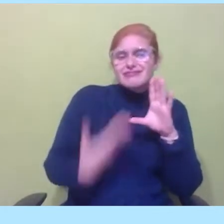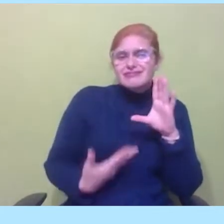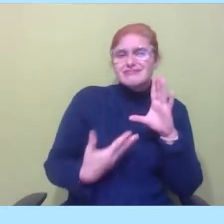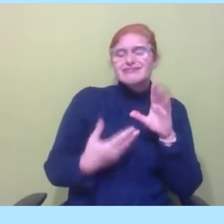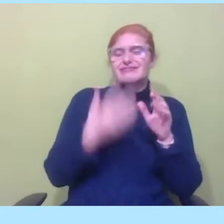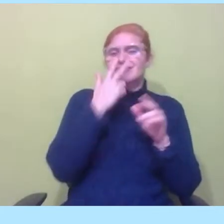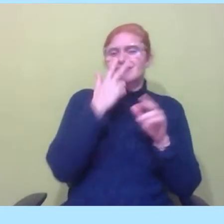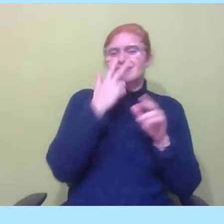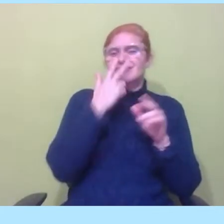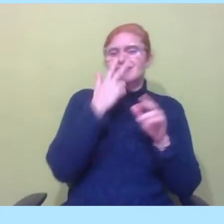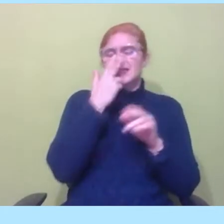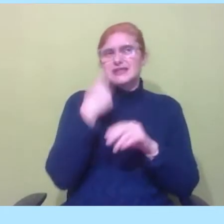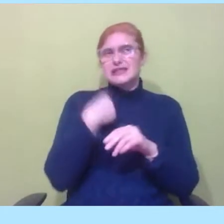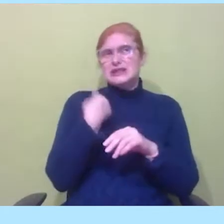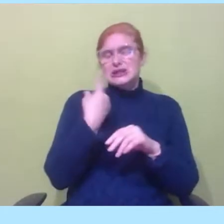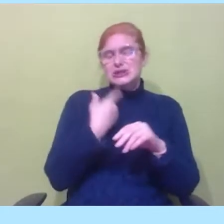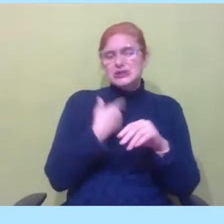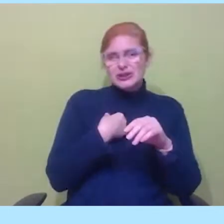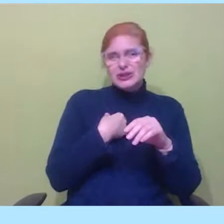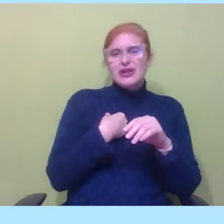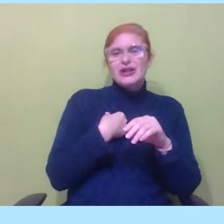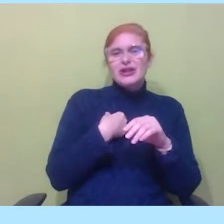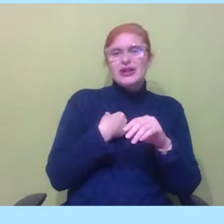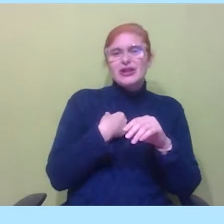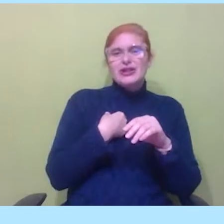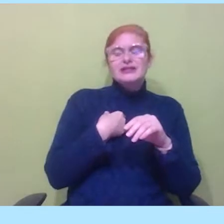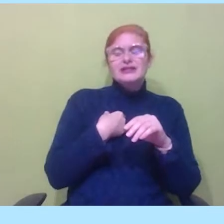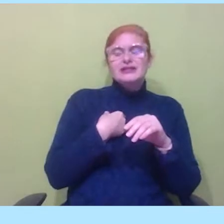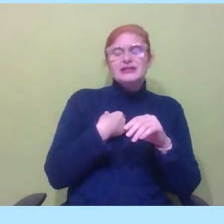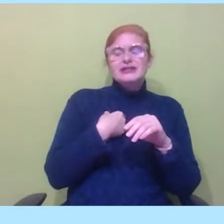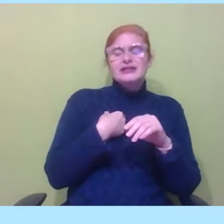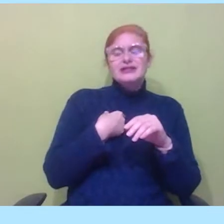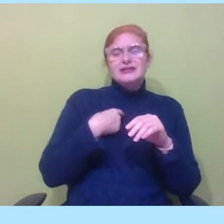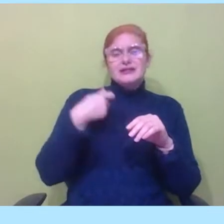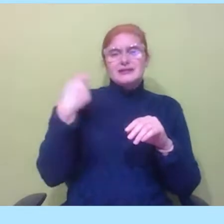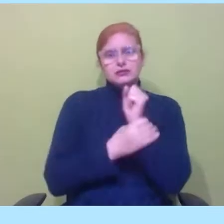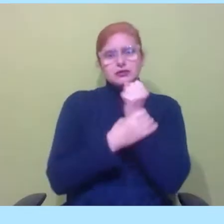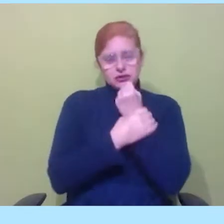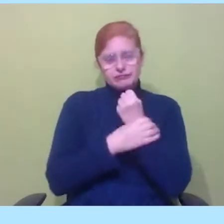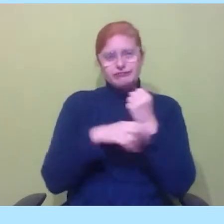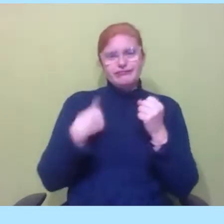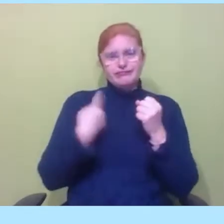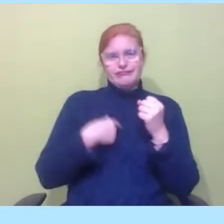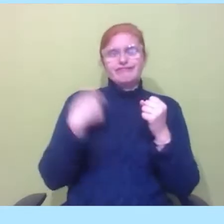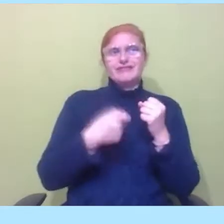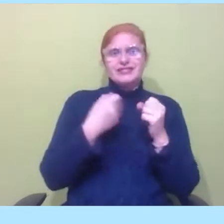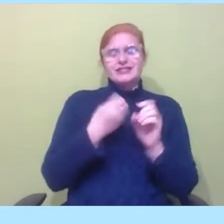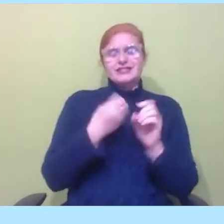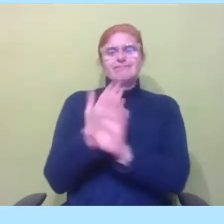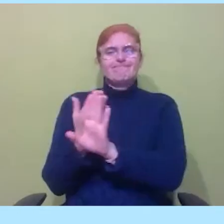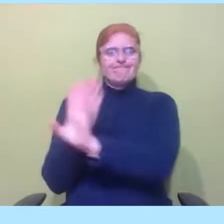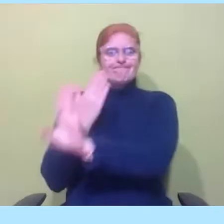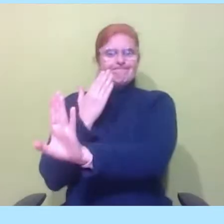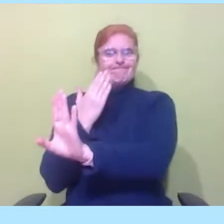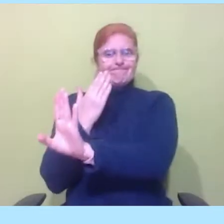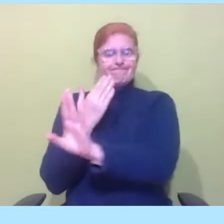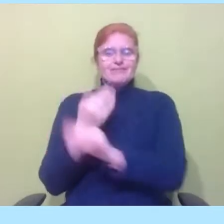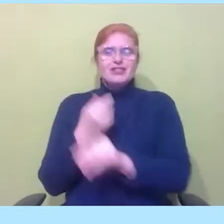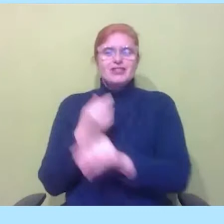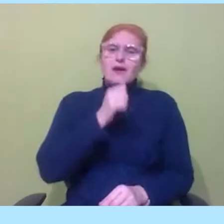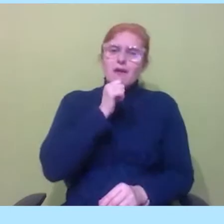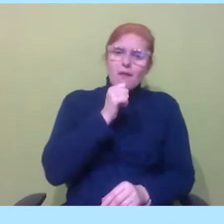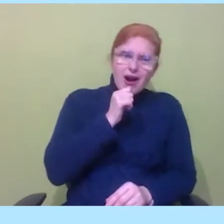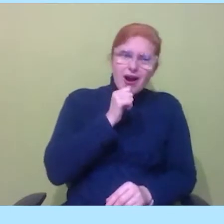de segurança, a gente precisa se distanciar. Eu ainda estou nessa fase de, caramba,